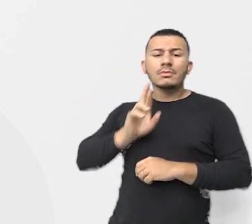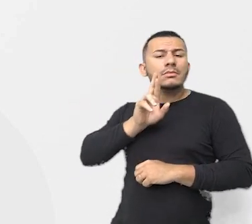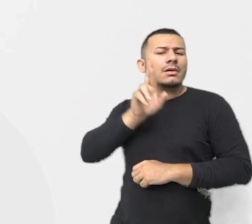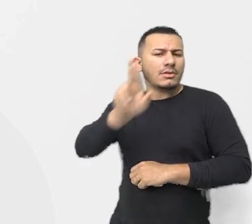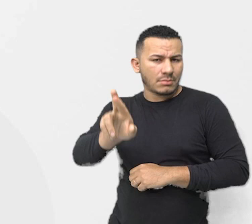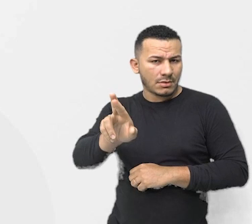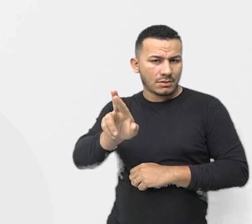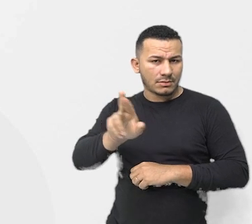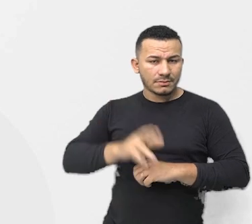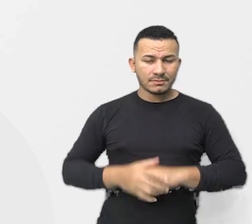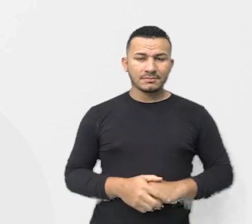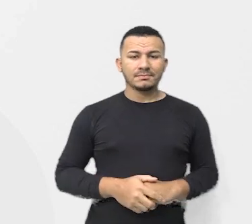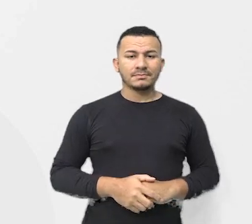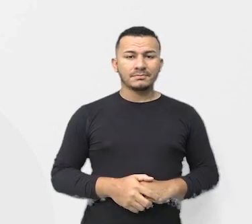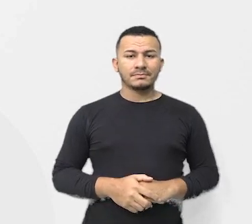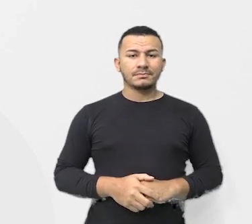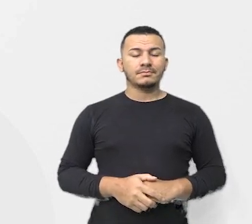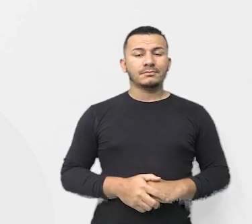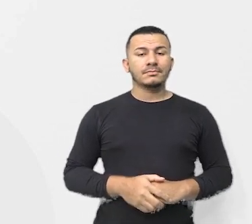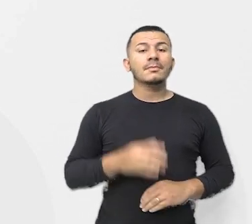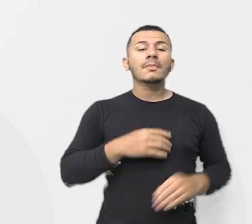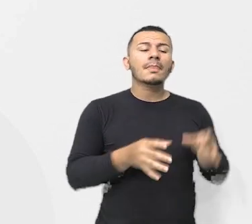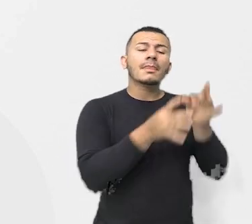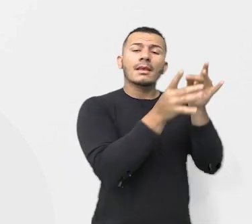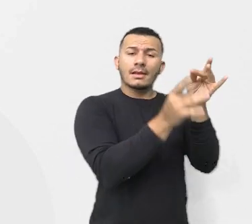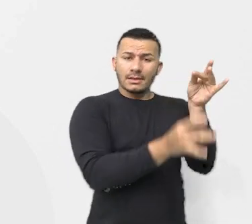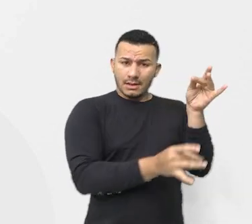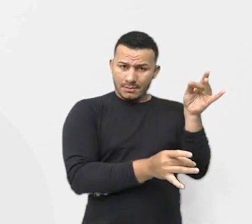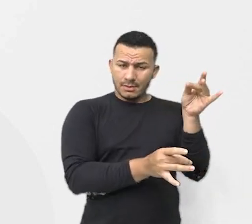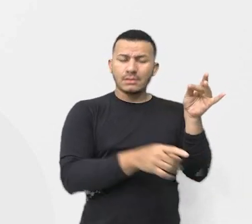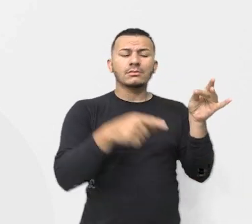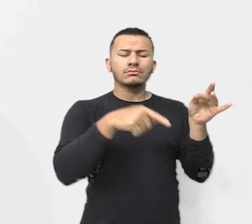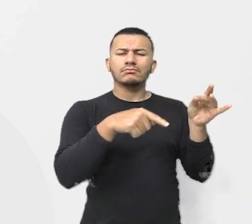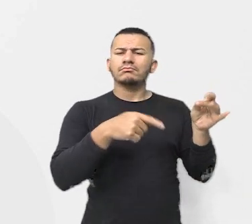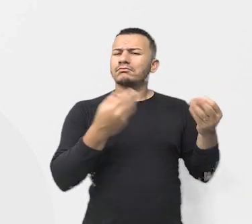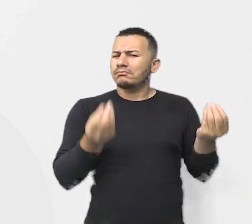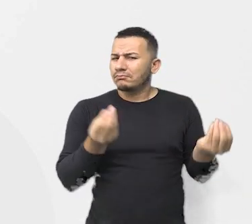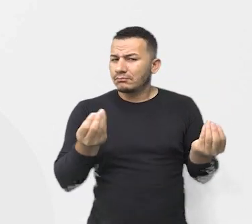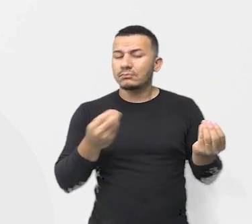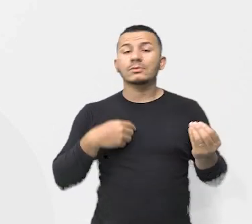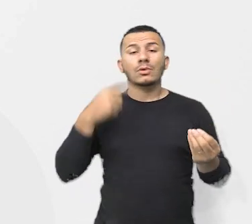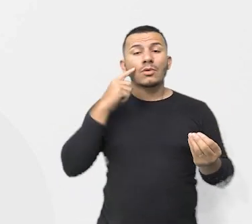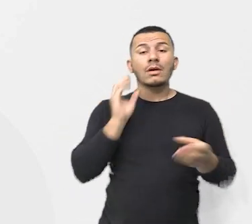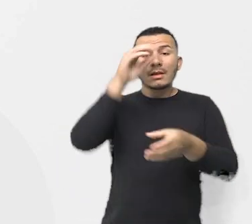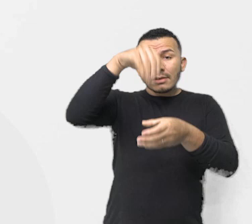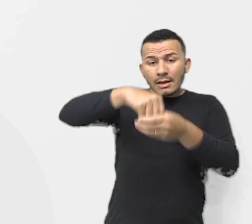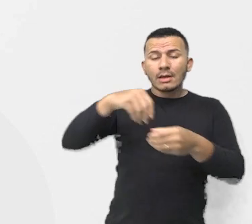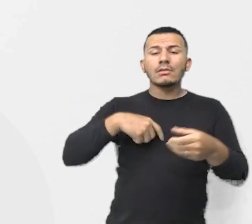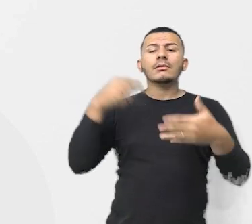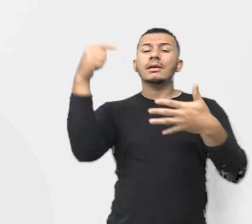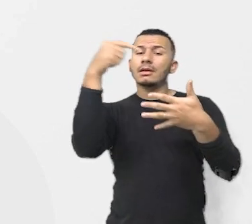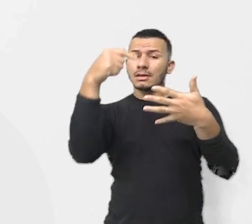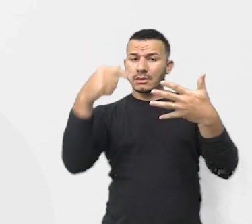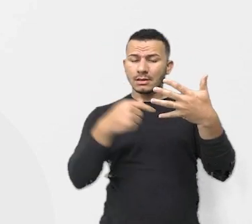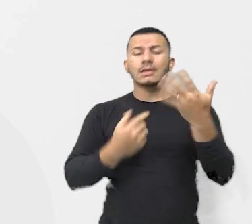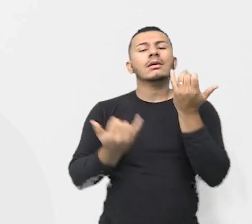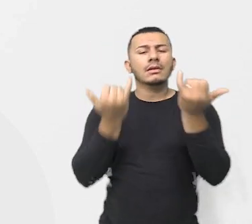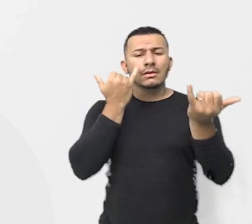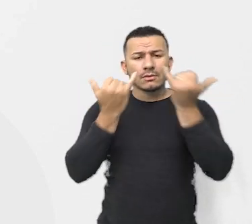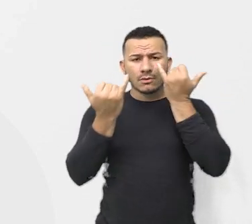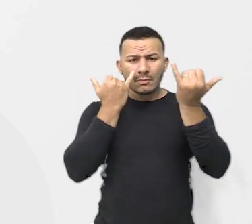resposta, tá bom? Detalhando isso, nós vamos então observar a questão das